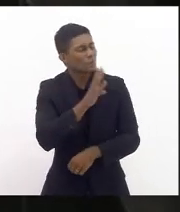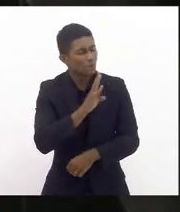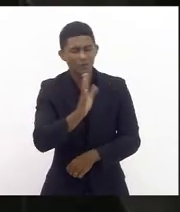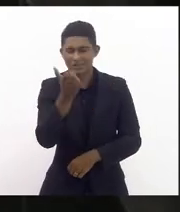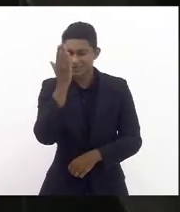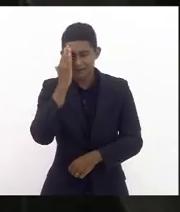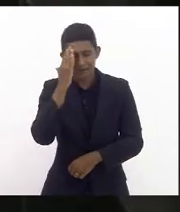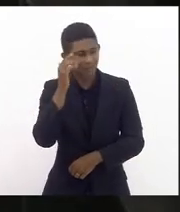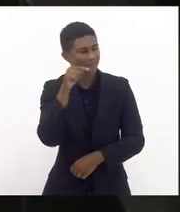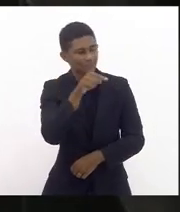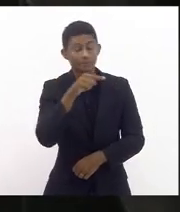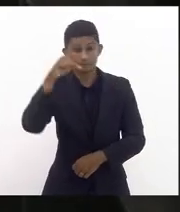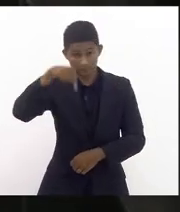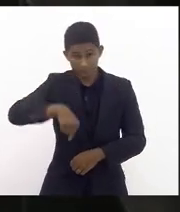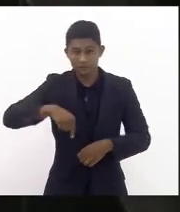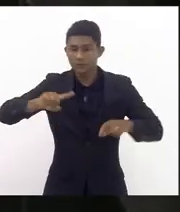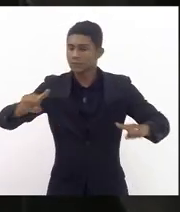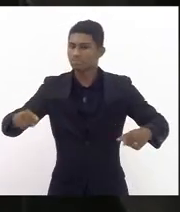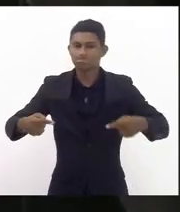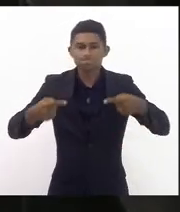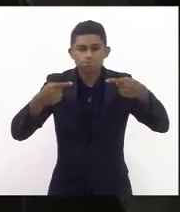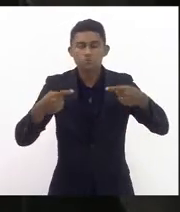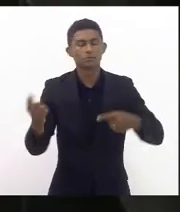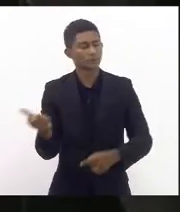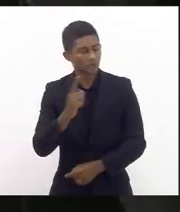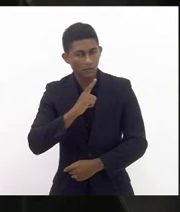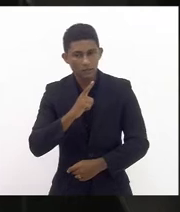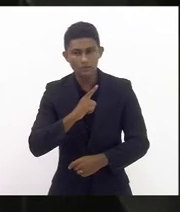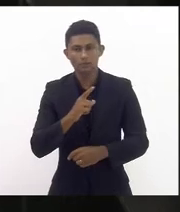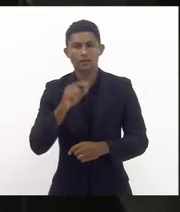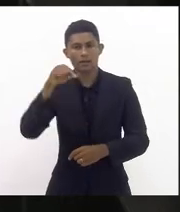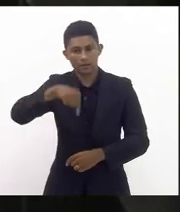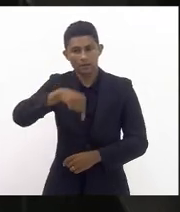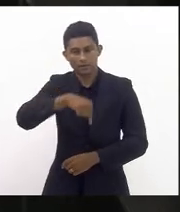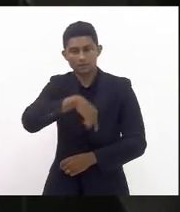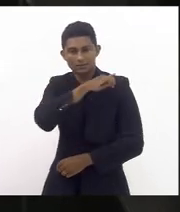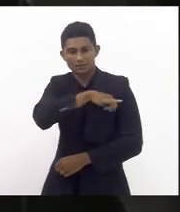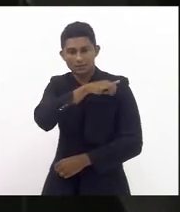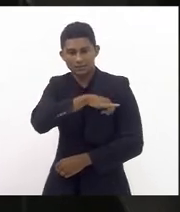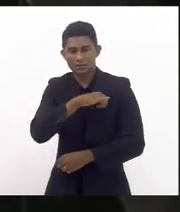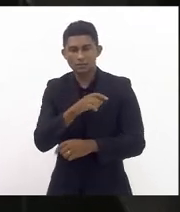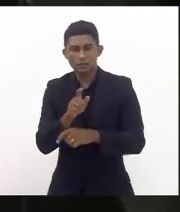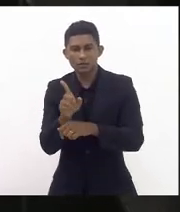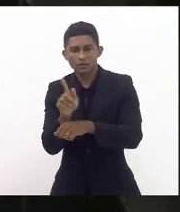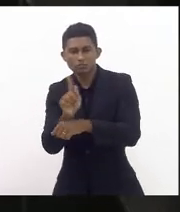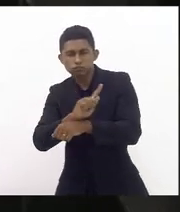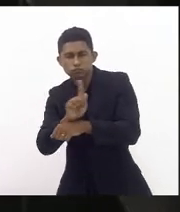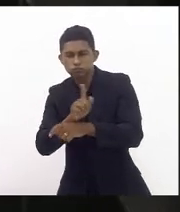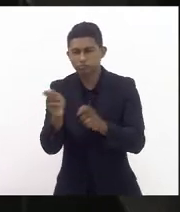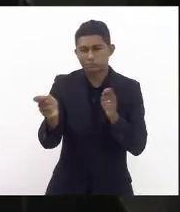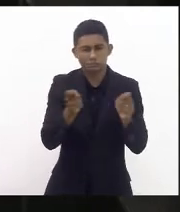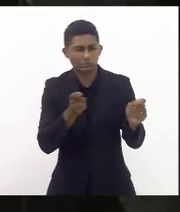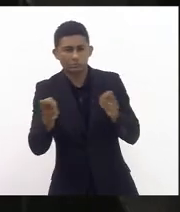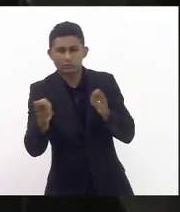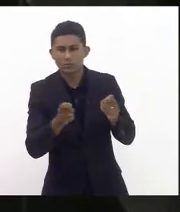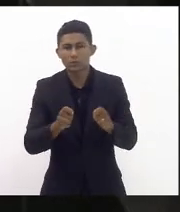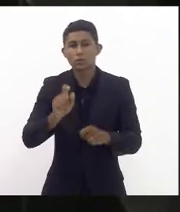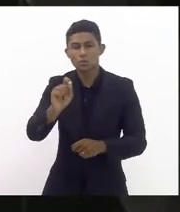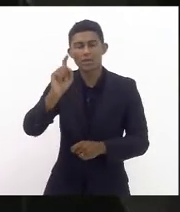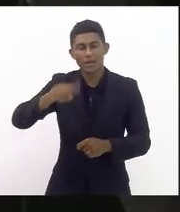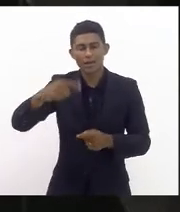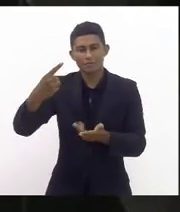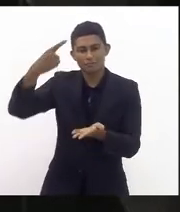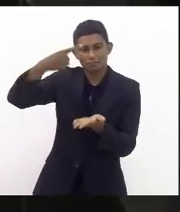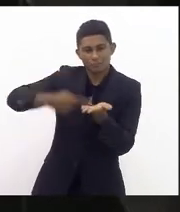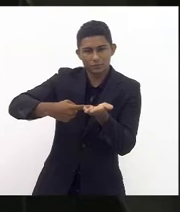que um dos grandes desafios da gestão do Estado brasileiro é, por assim dizer, redesenhar o Pacto